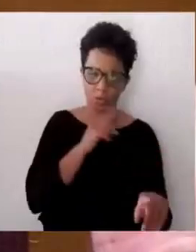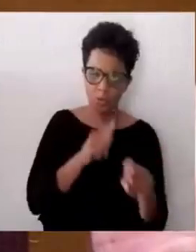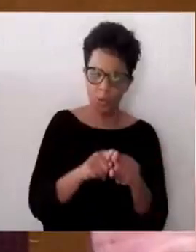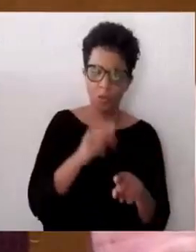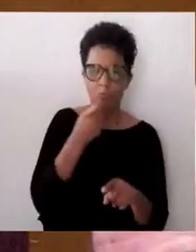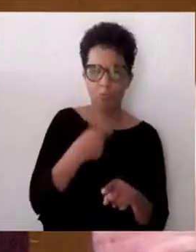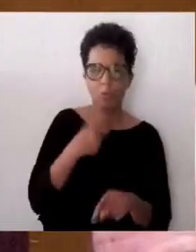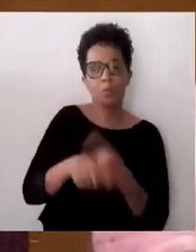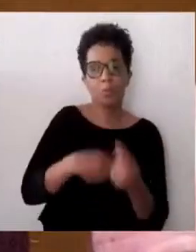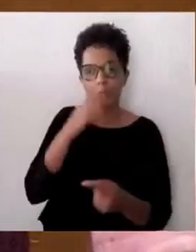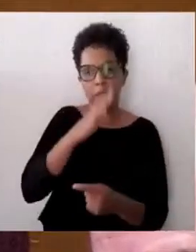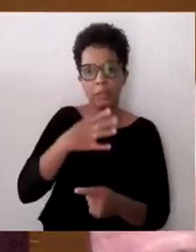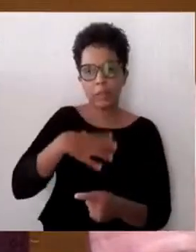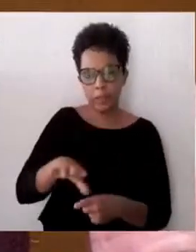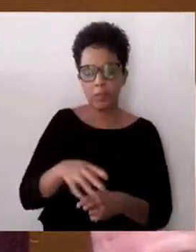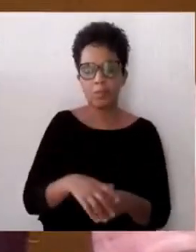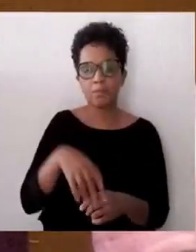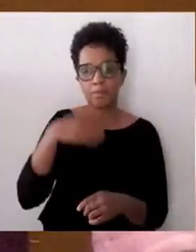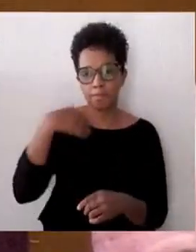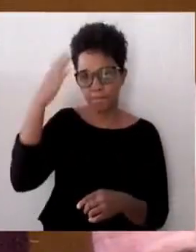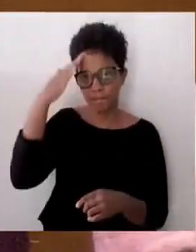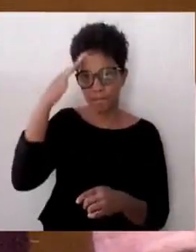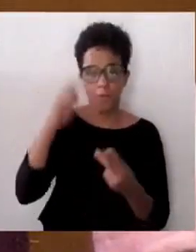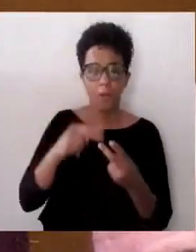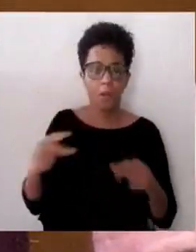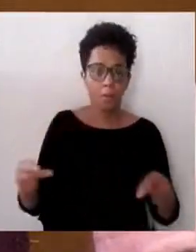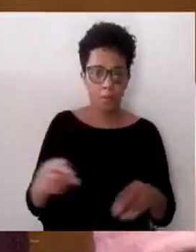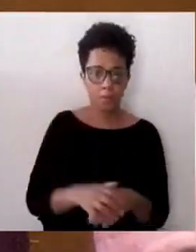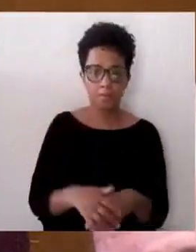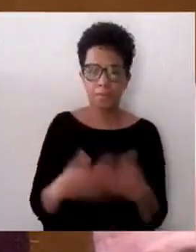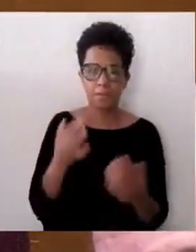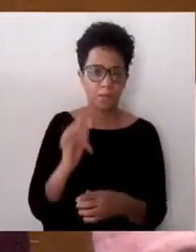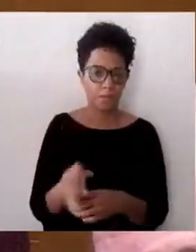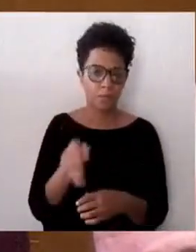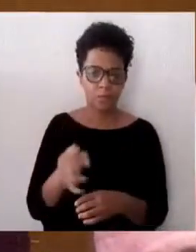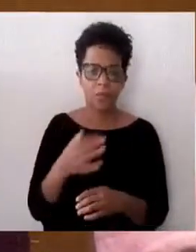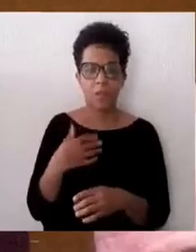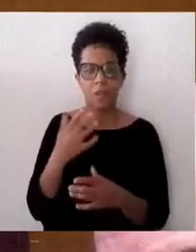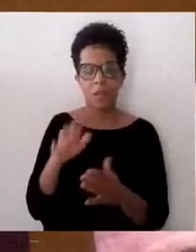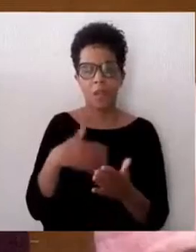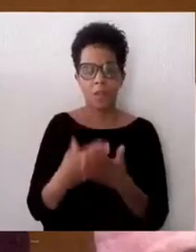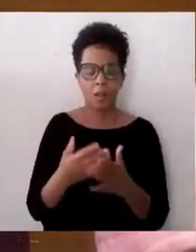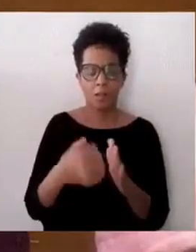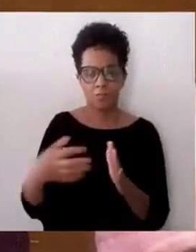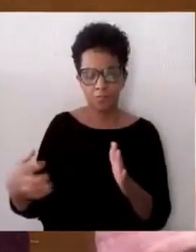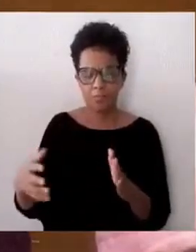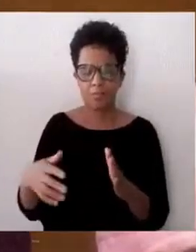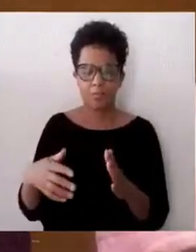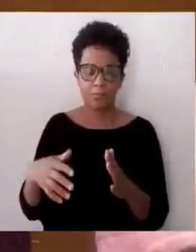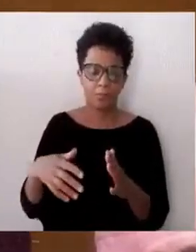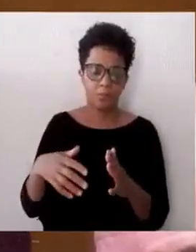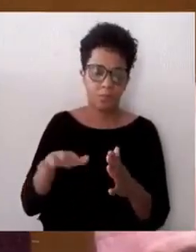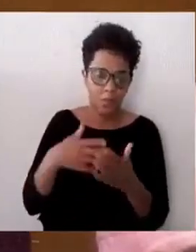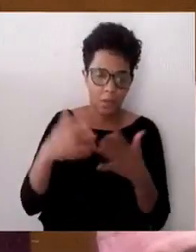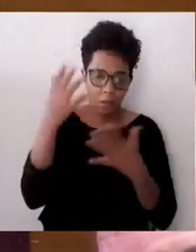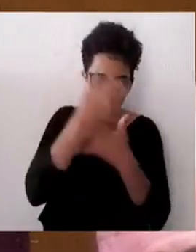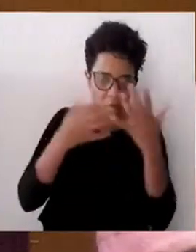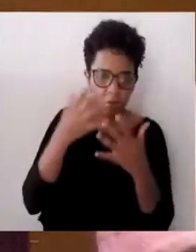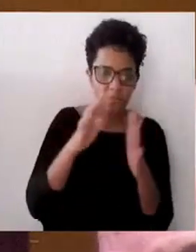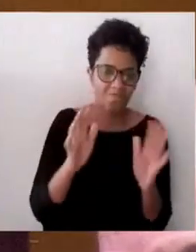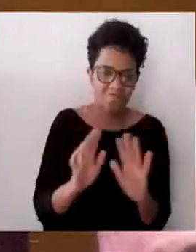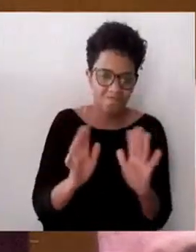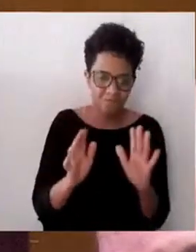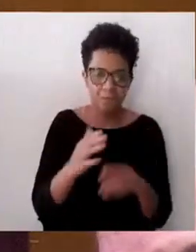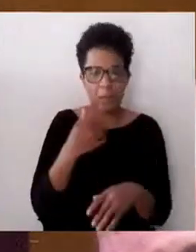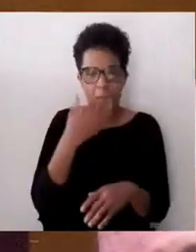quiser. E aquilo que são as competências da Câmara Municipal. E, portanto, não vale a pena estar aqui a mistificar, a criar confusão, como se